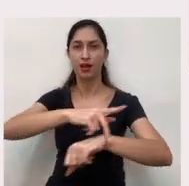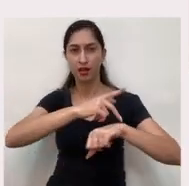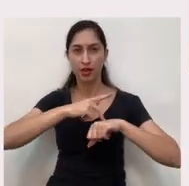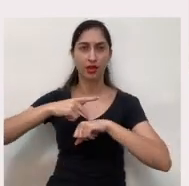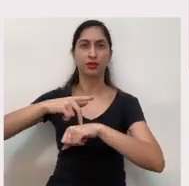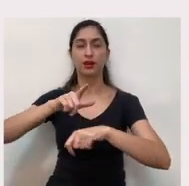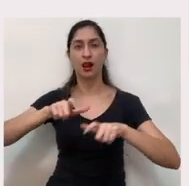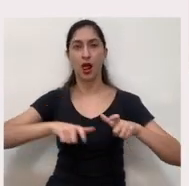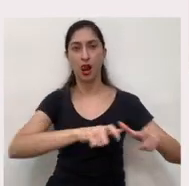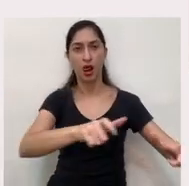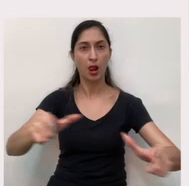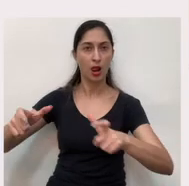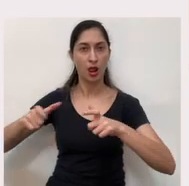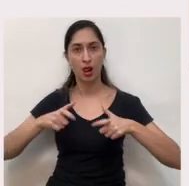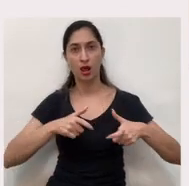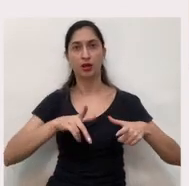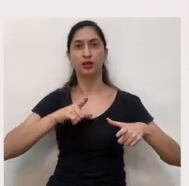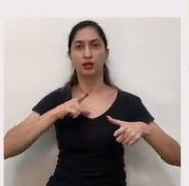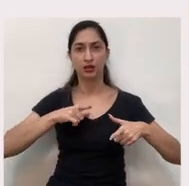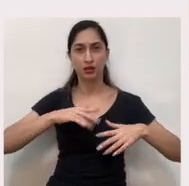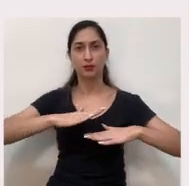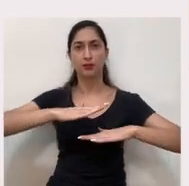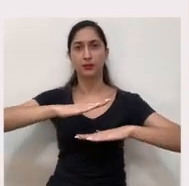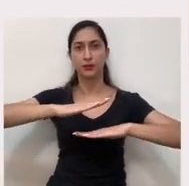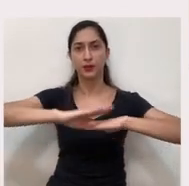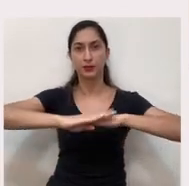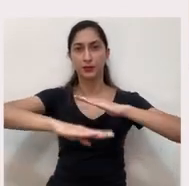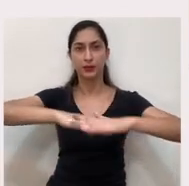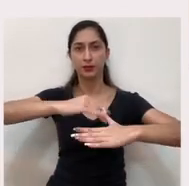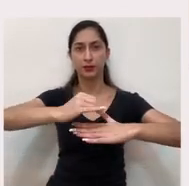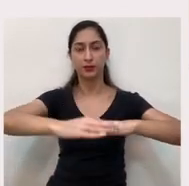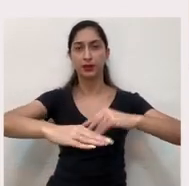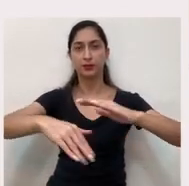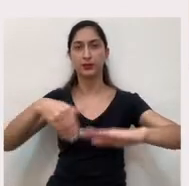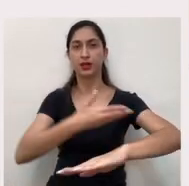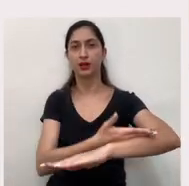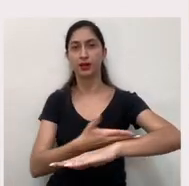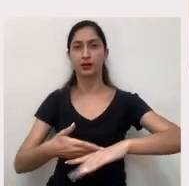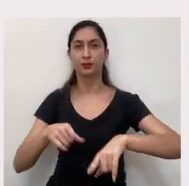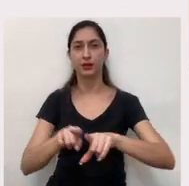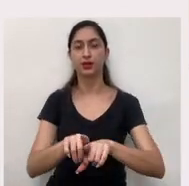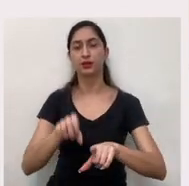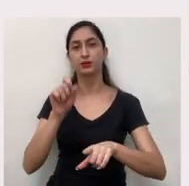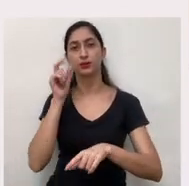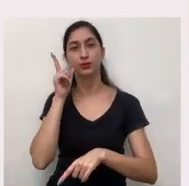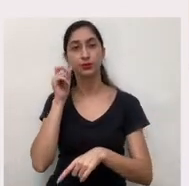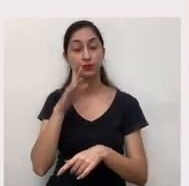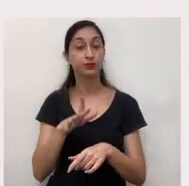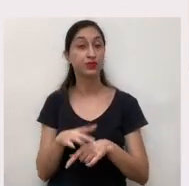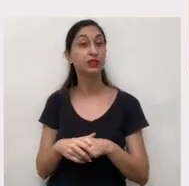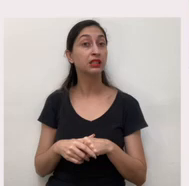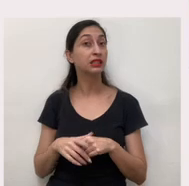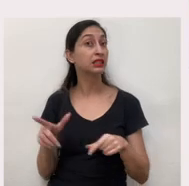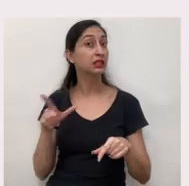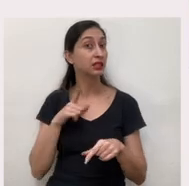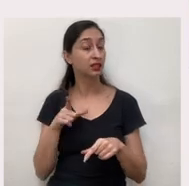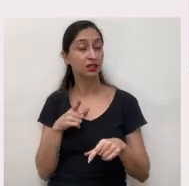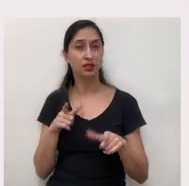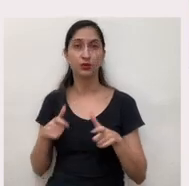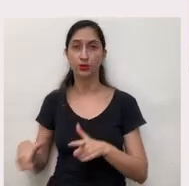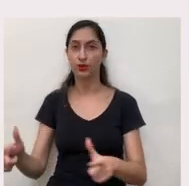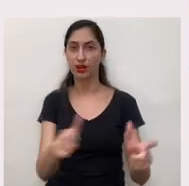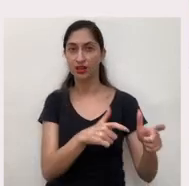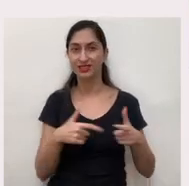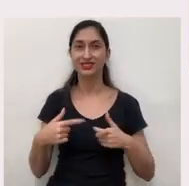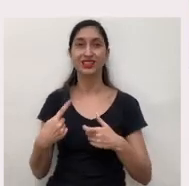de lajotas, de saibro, de pastilhas brancas e azuis. Em todos os pontos, a